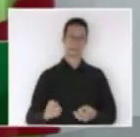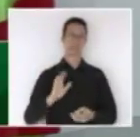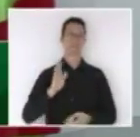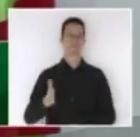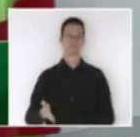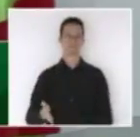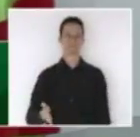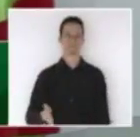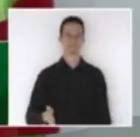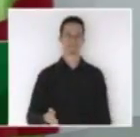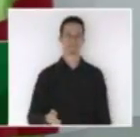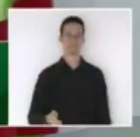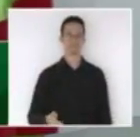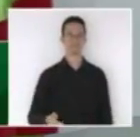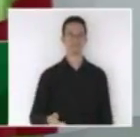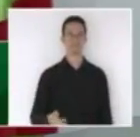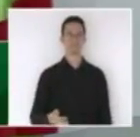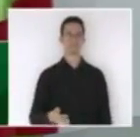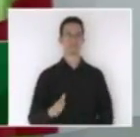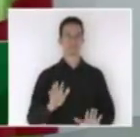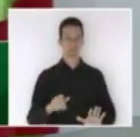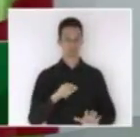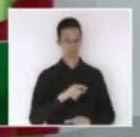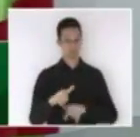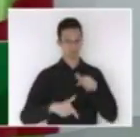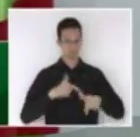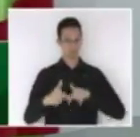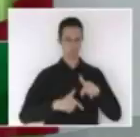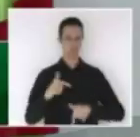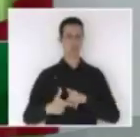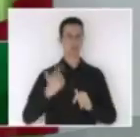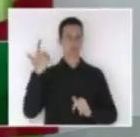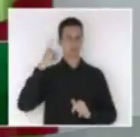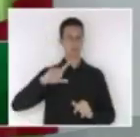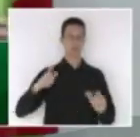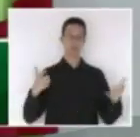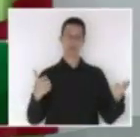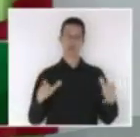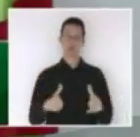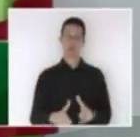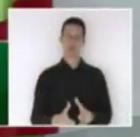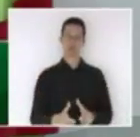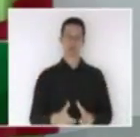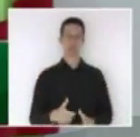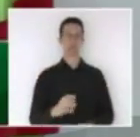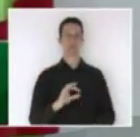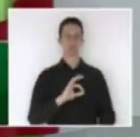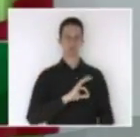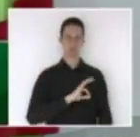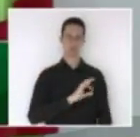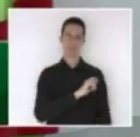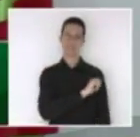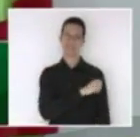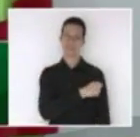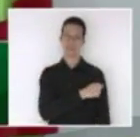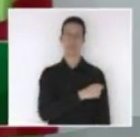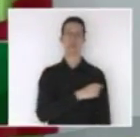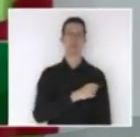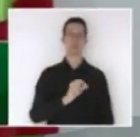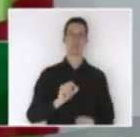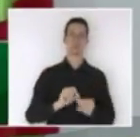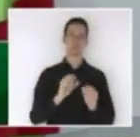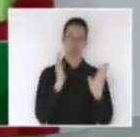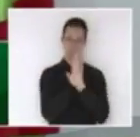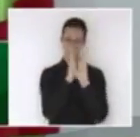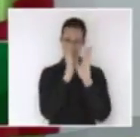militares, mas deram a resposta. A Polícia Civil fez duas grandes operações, prendeu mais